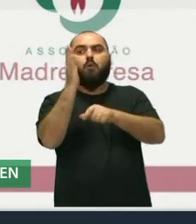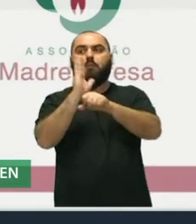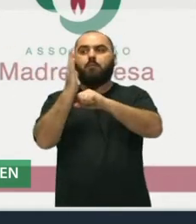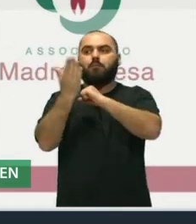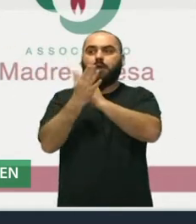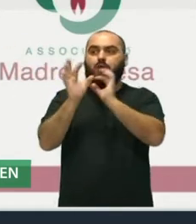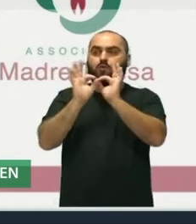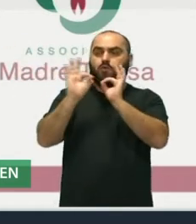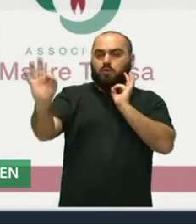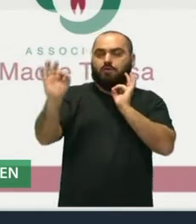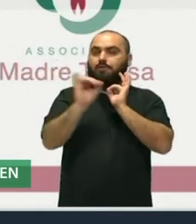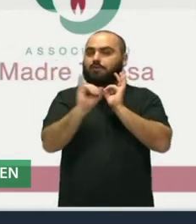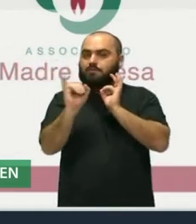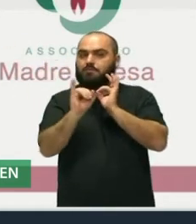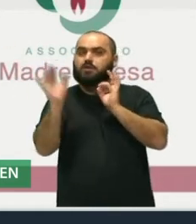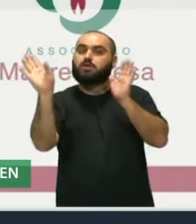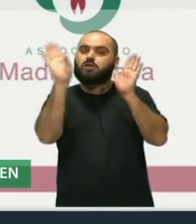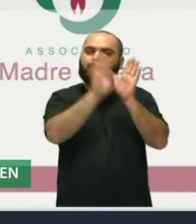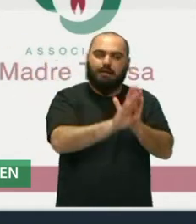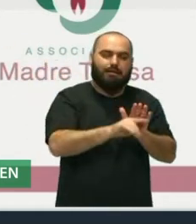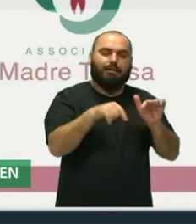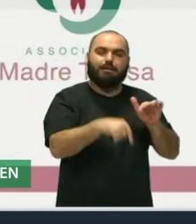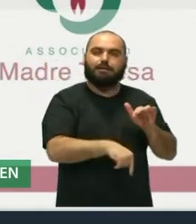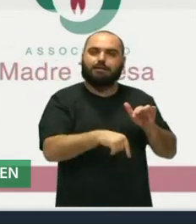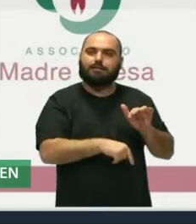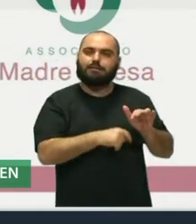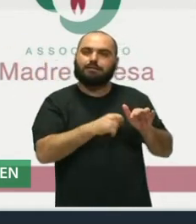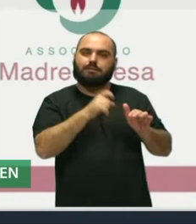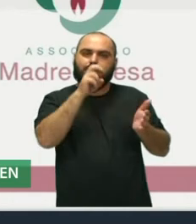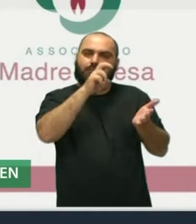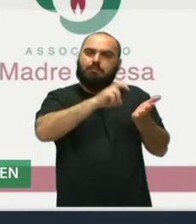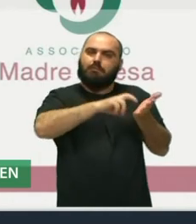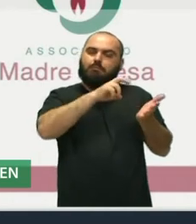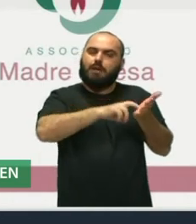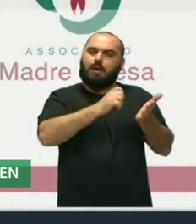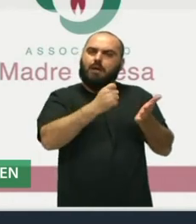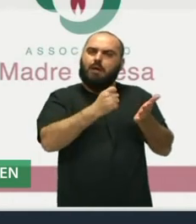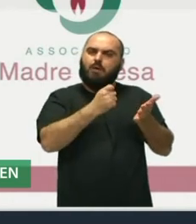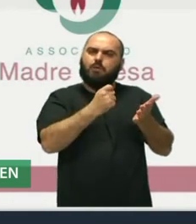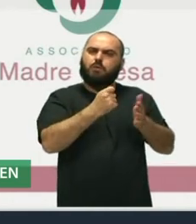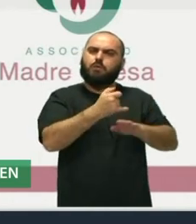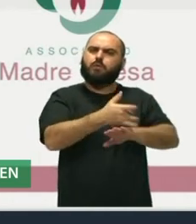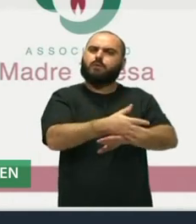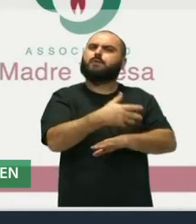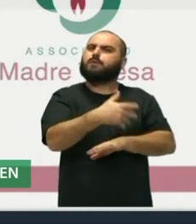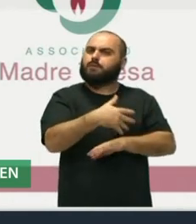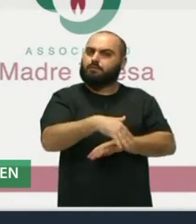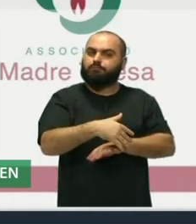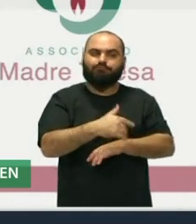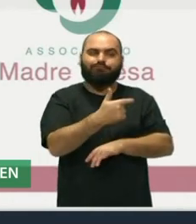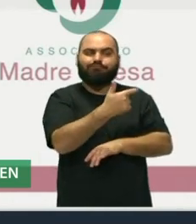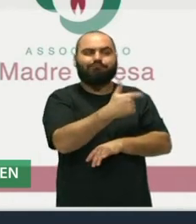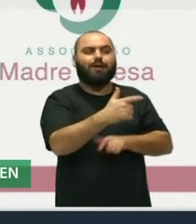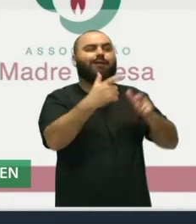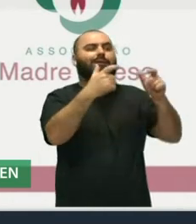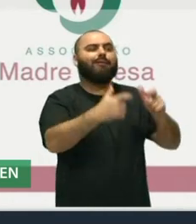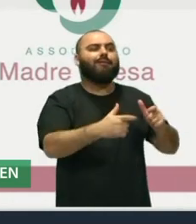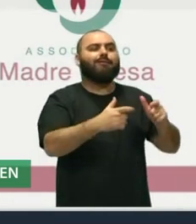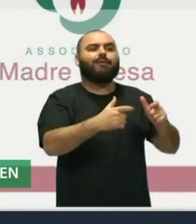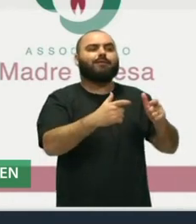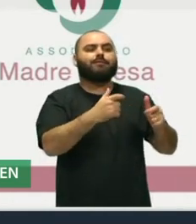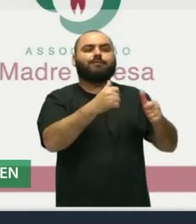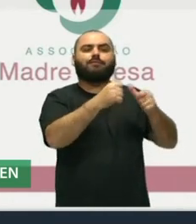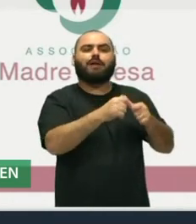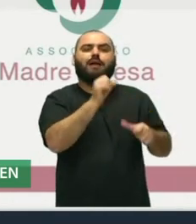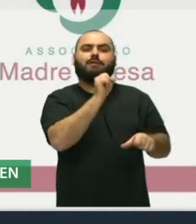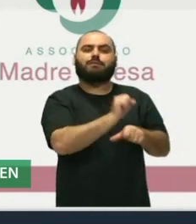distantes, eles muitas vezes chegam cedo ali no Hospital Marieta e eles não tinham onde ficar, onde esperar